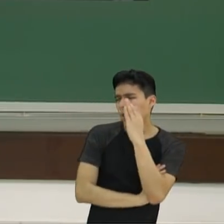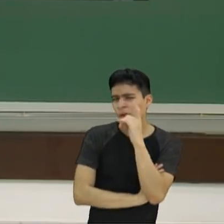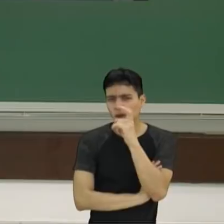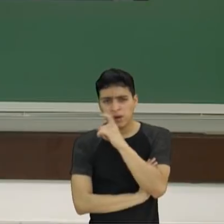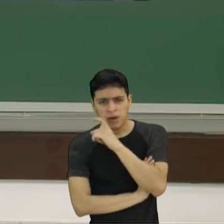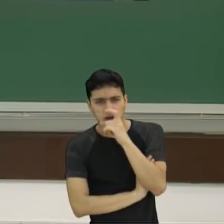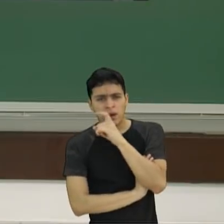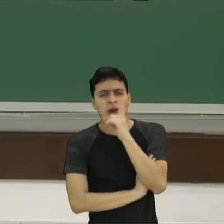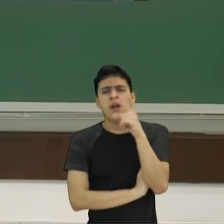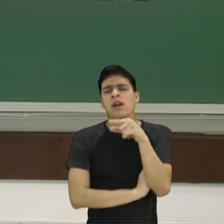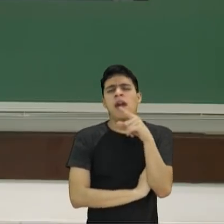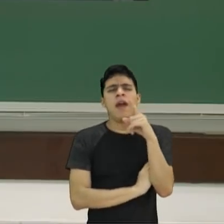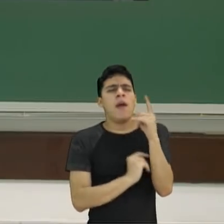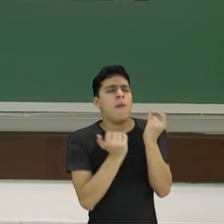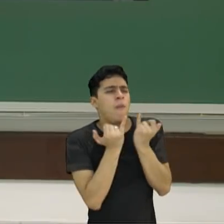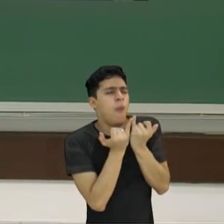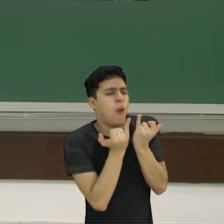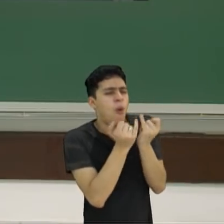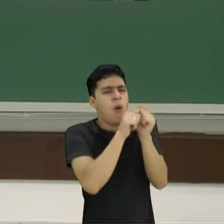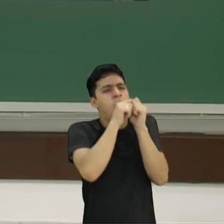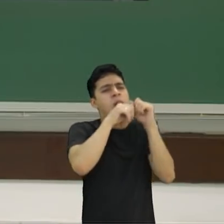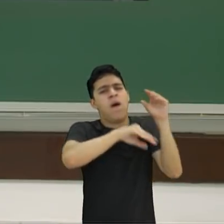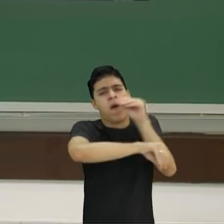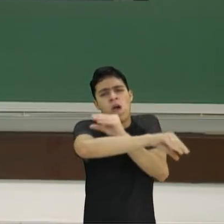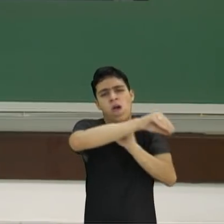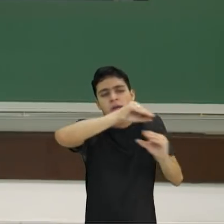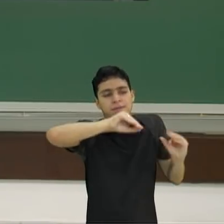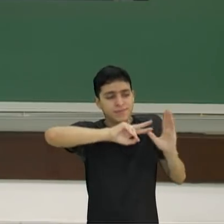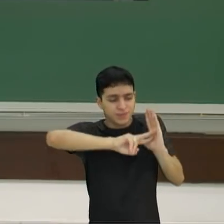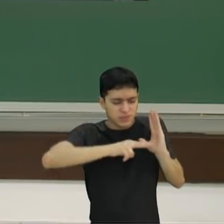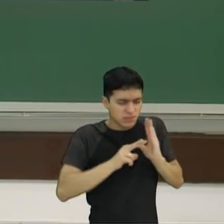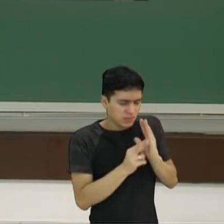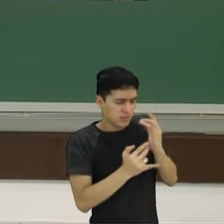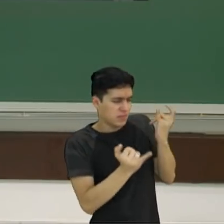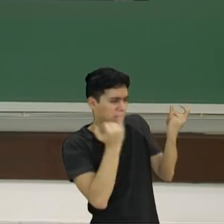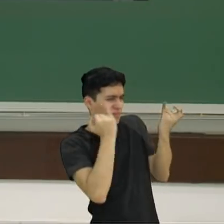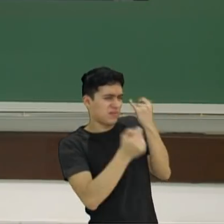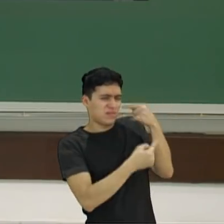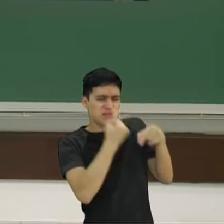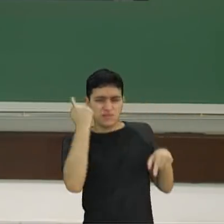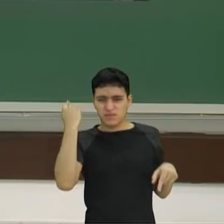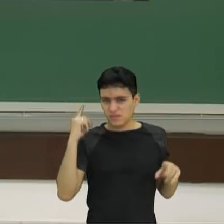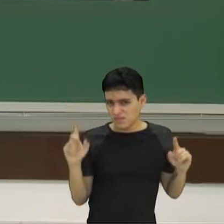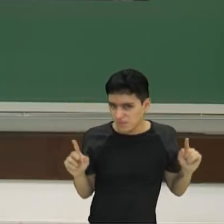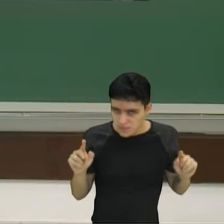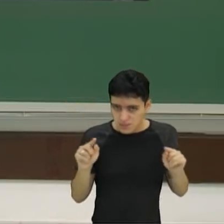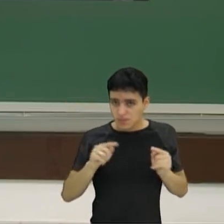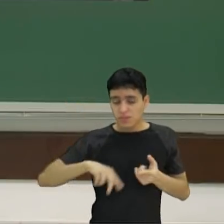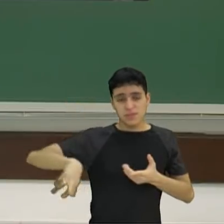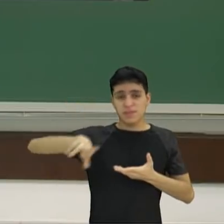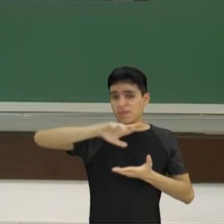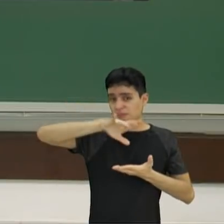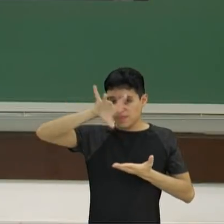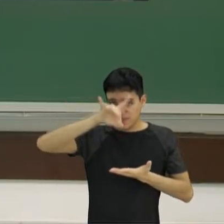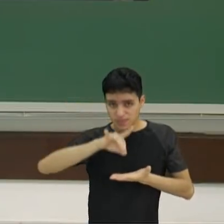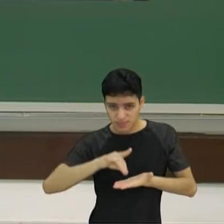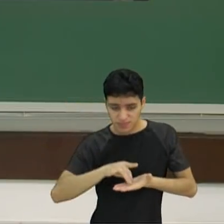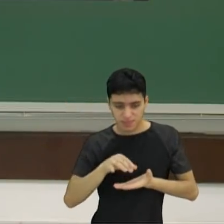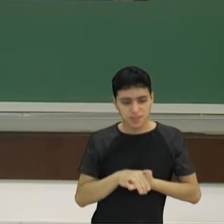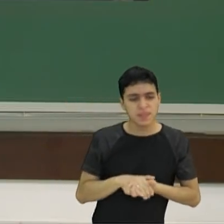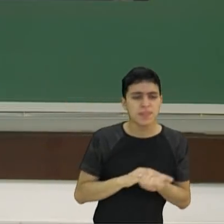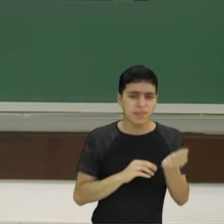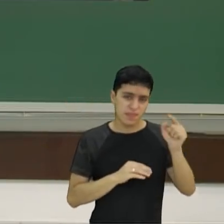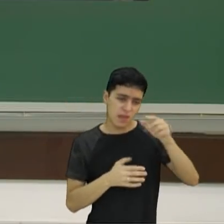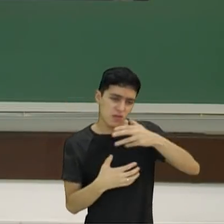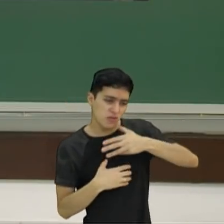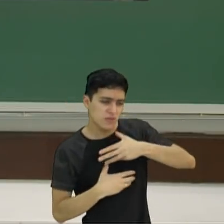boatos, correntes, tudo que vem para desinformar, para trazer algo que não é verdadeiro, de uma forma